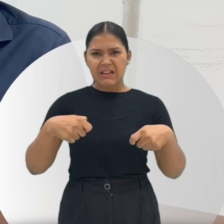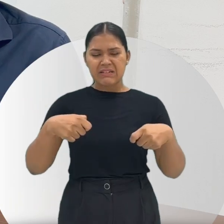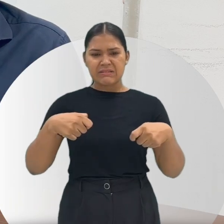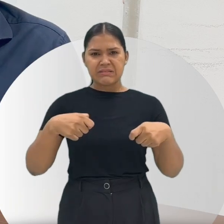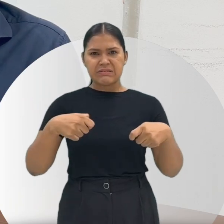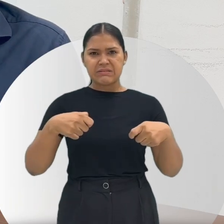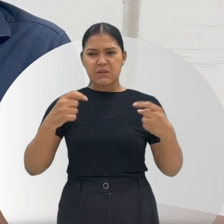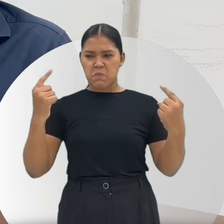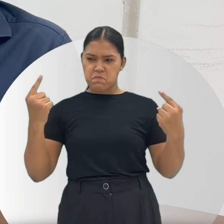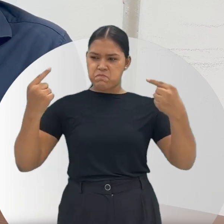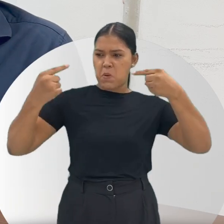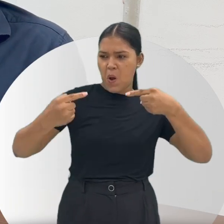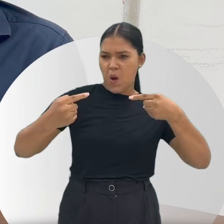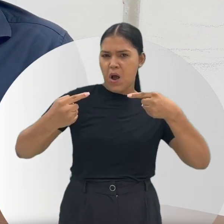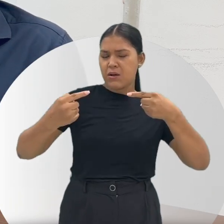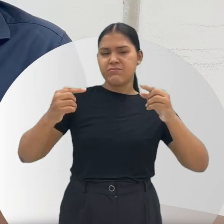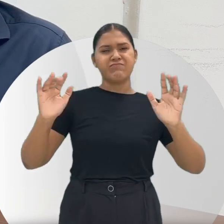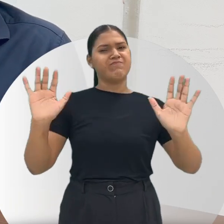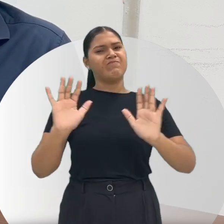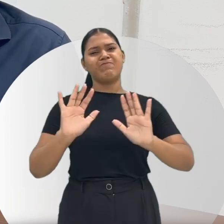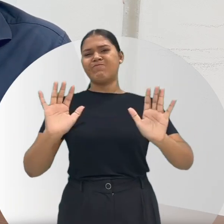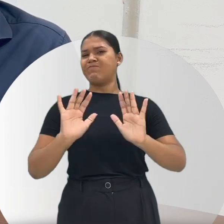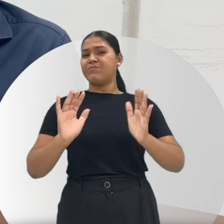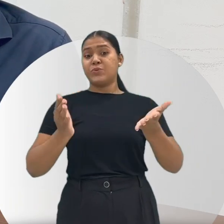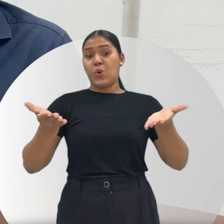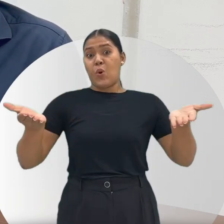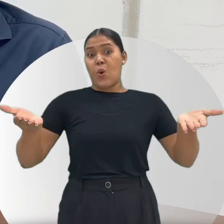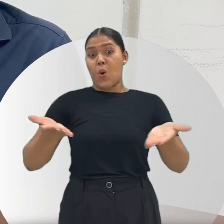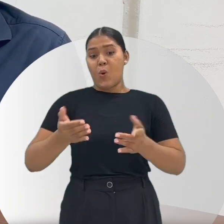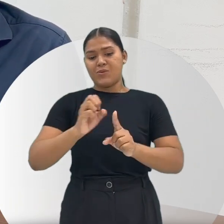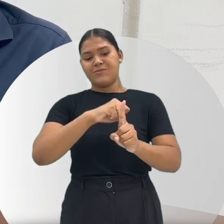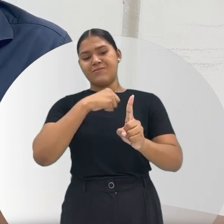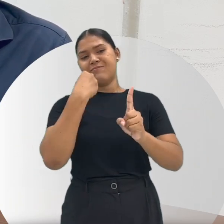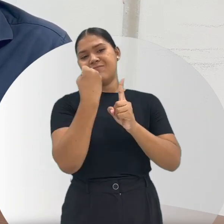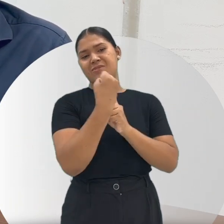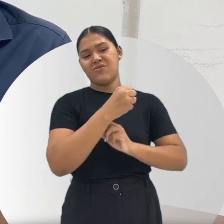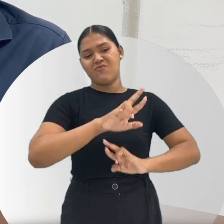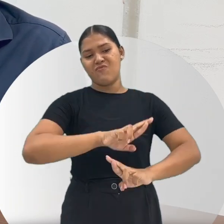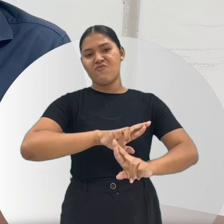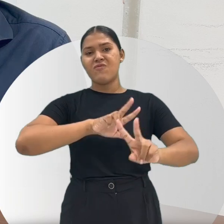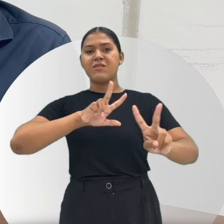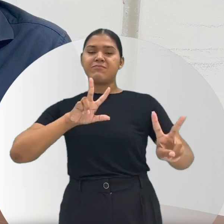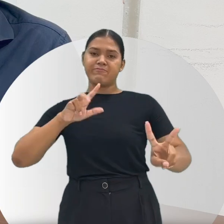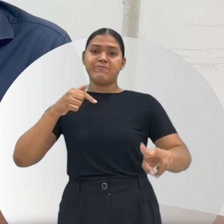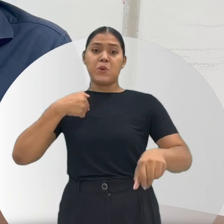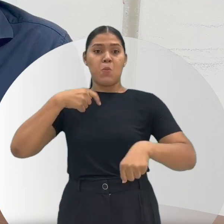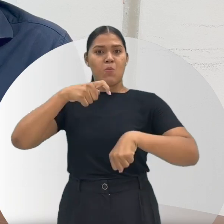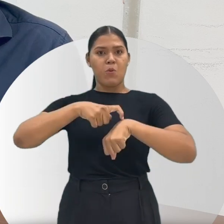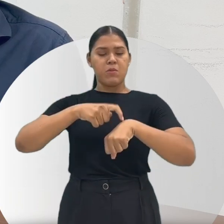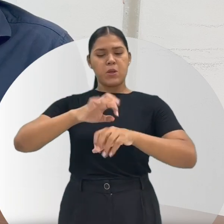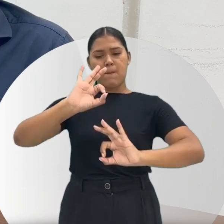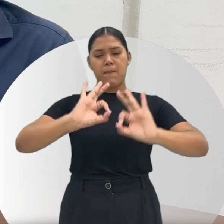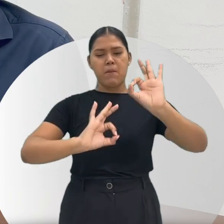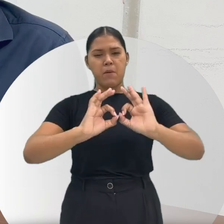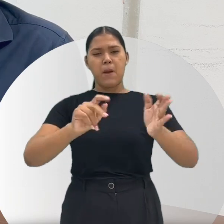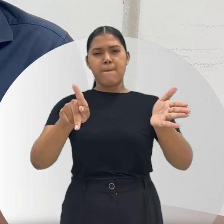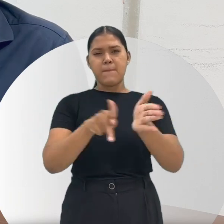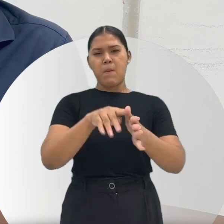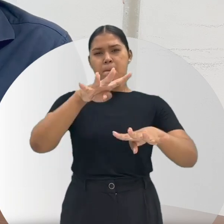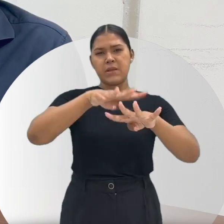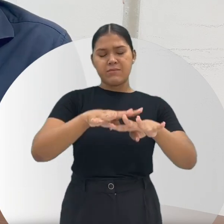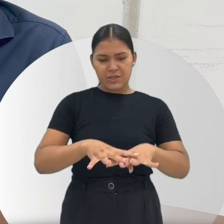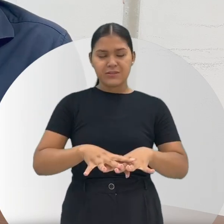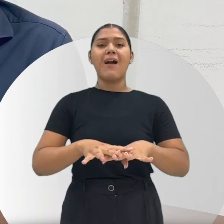porque esse olhar não é aquilo que a sociedade espera da gente. Então, quando eu faço o ensino de matemática, eu tenho que mostrar para o aluno o desenvolvimento das